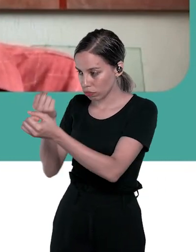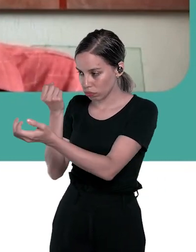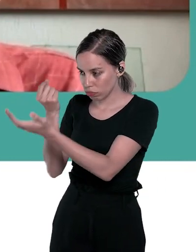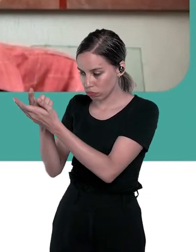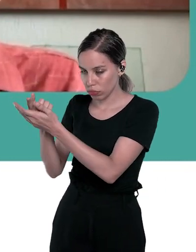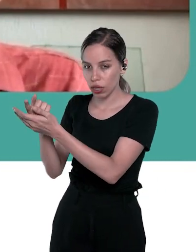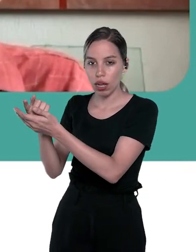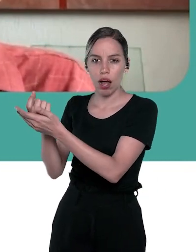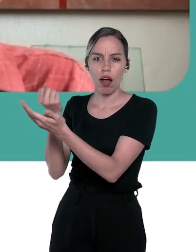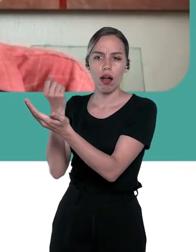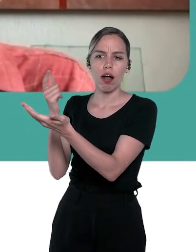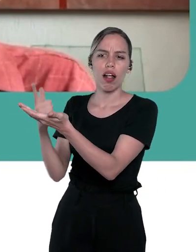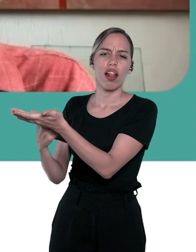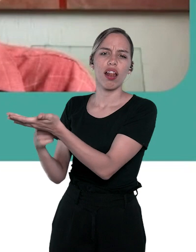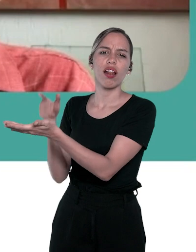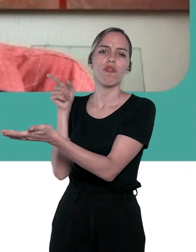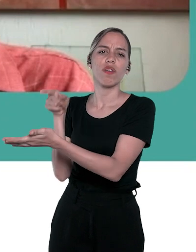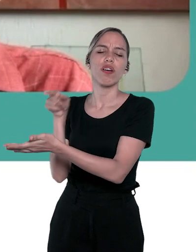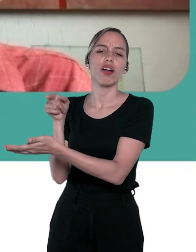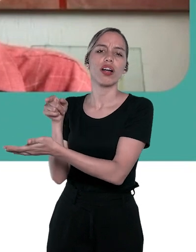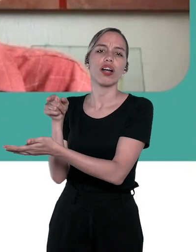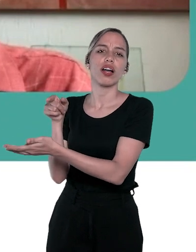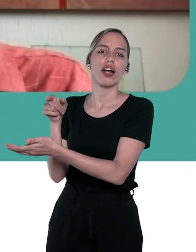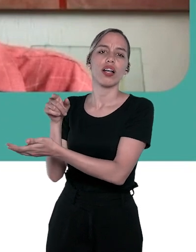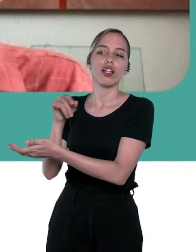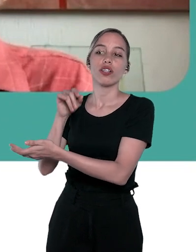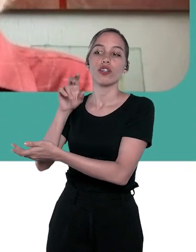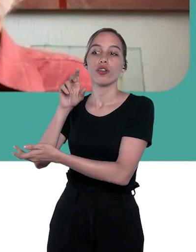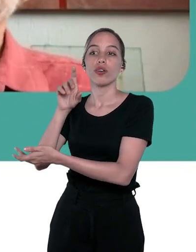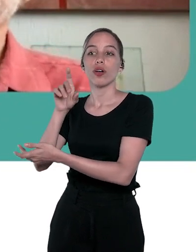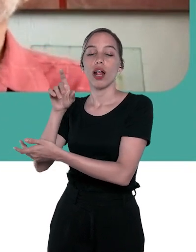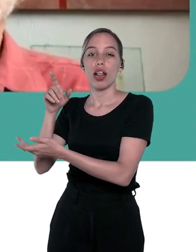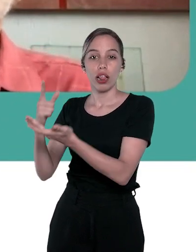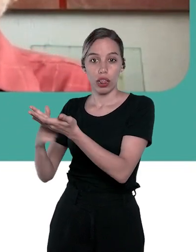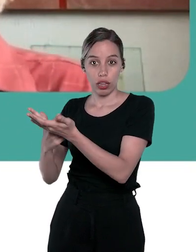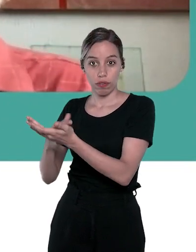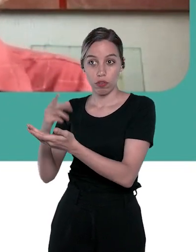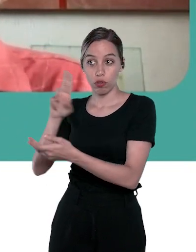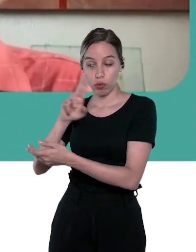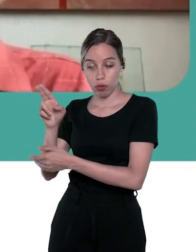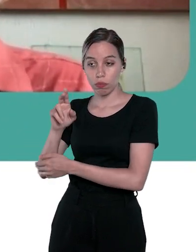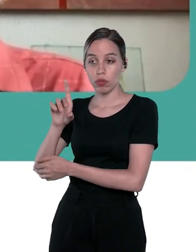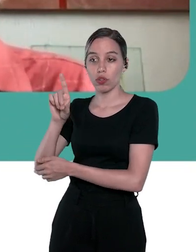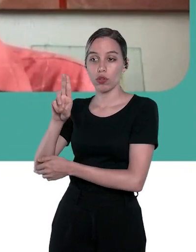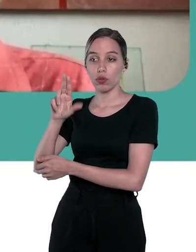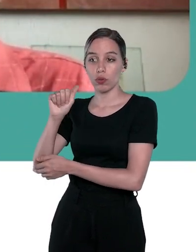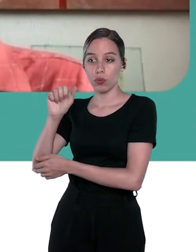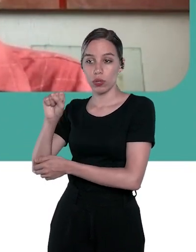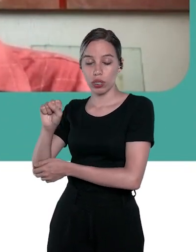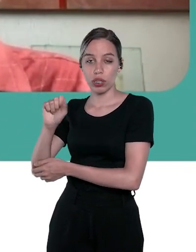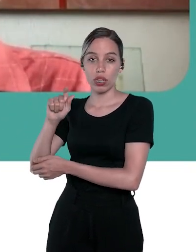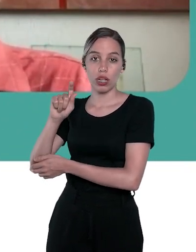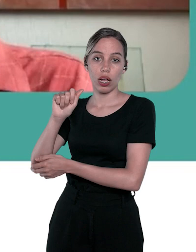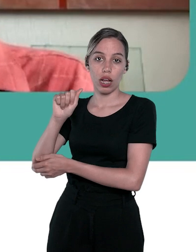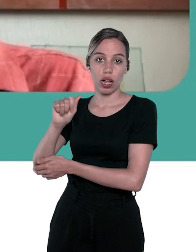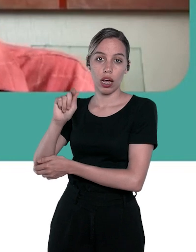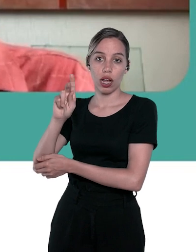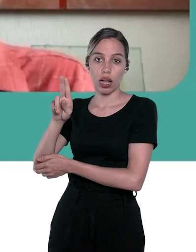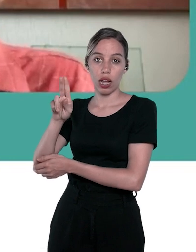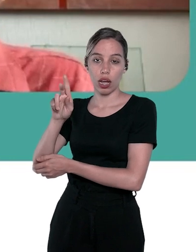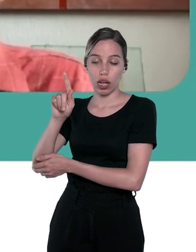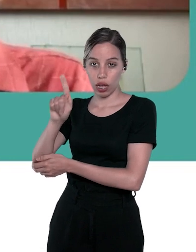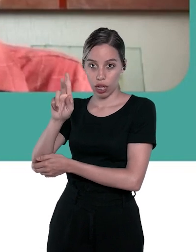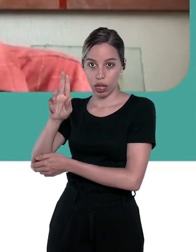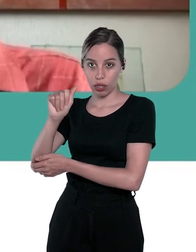João Cabral de Melo Neto, um livro chamado Duas Águas, de modo que eu conheci, eu, mineiro da Gema, vizinho